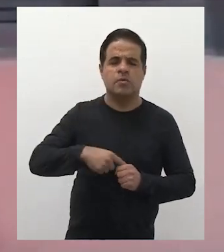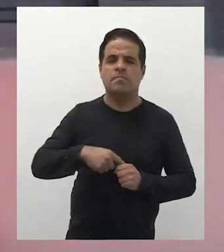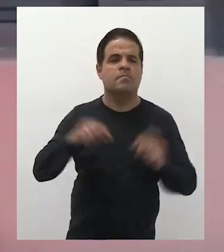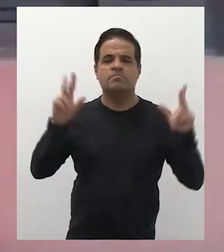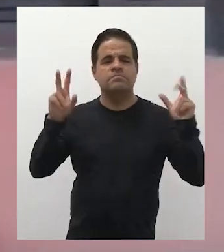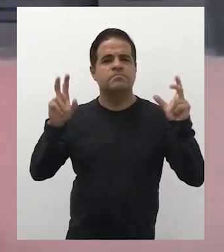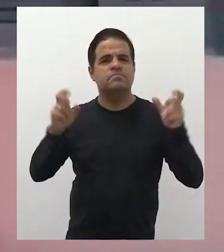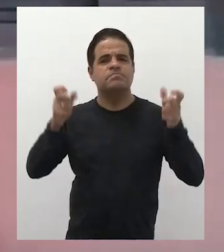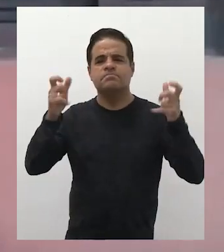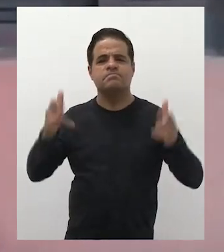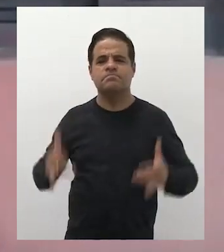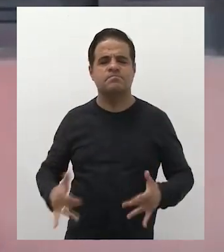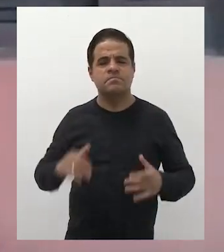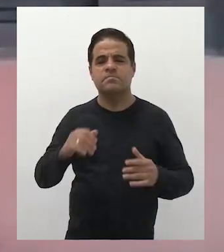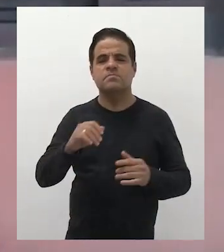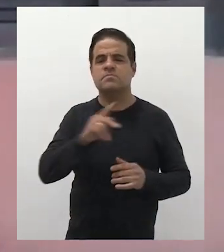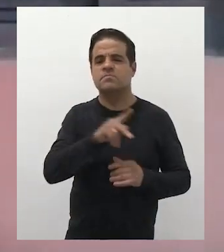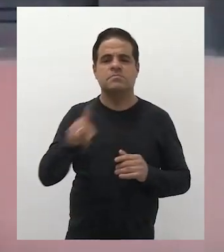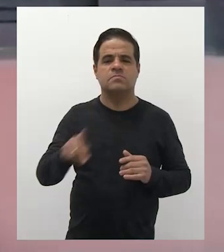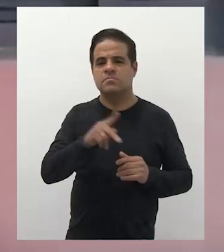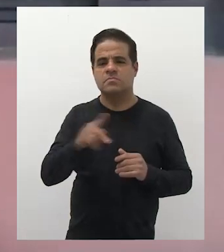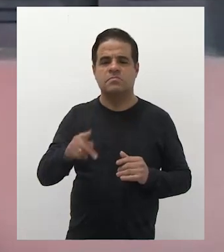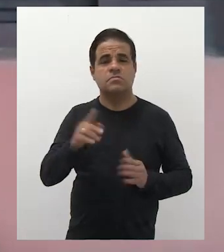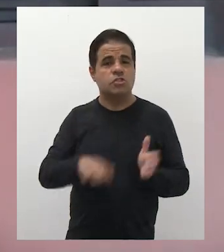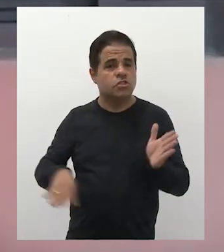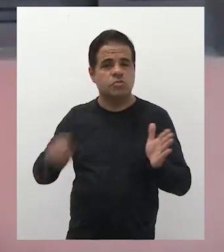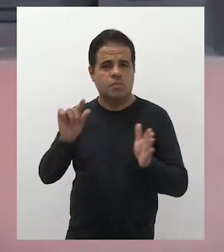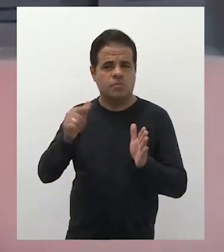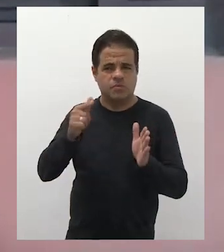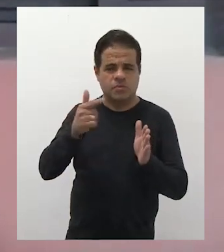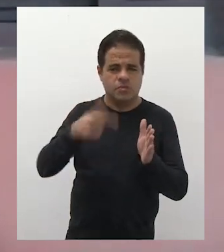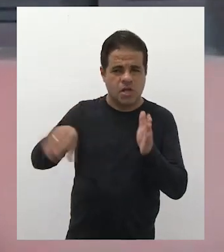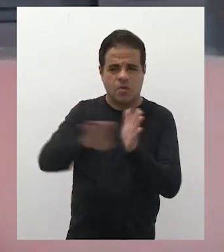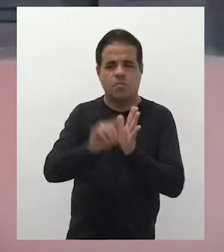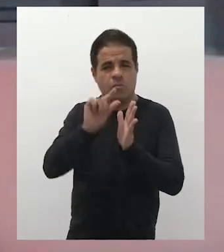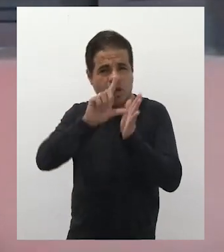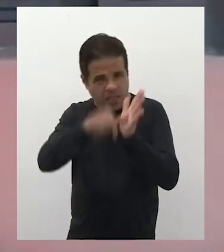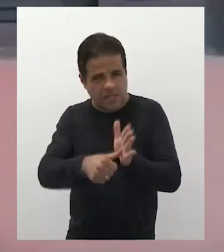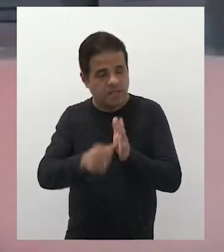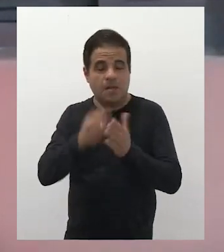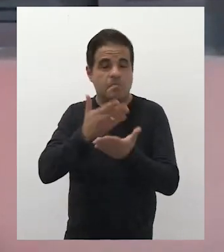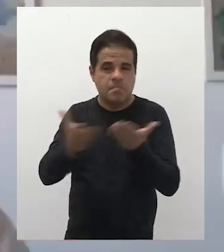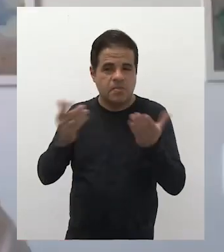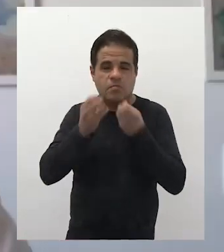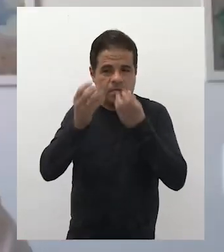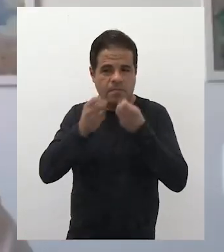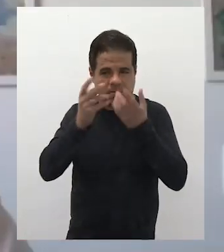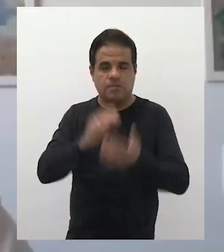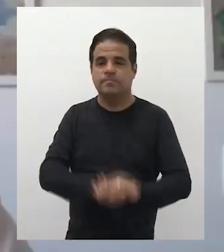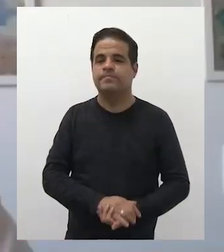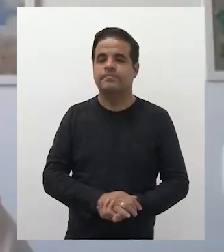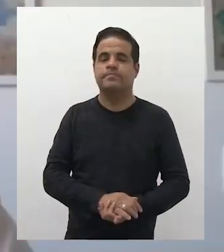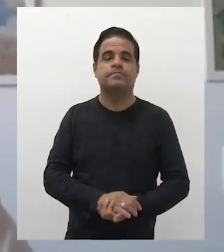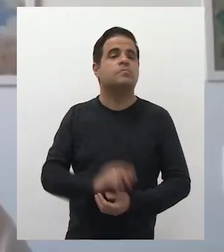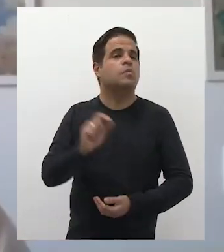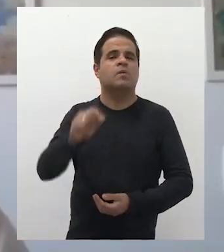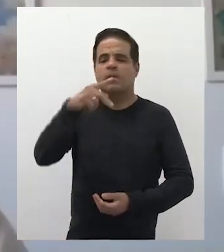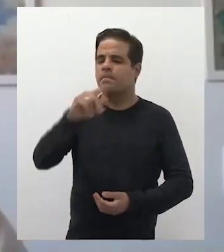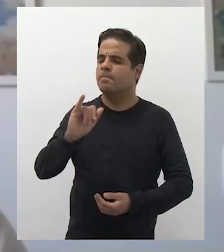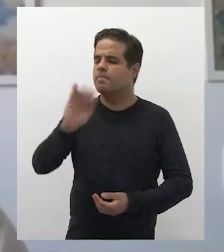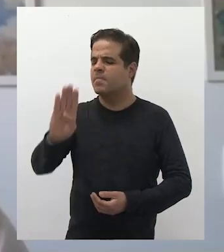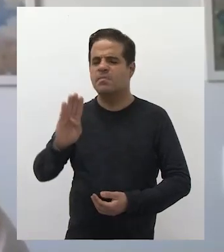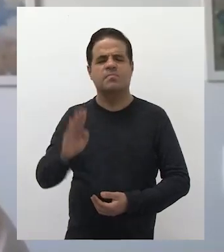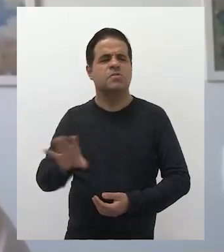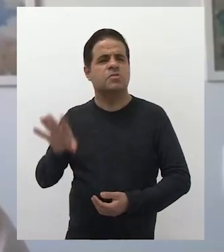melhor, por favor? Porque a professora chegou um pouco atrasada no finalzinho da sua fala. Claro. O que é o PIB, que a